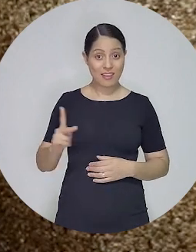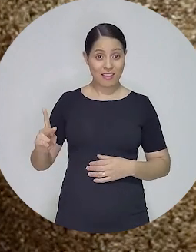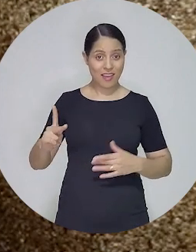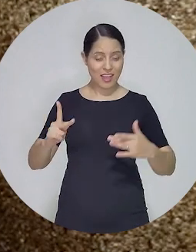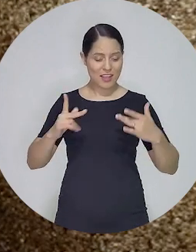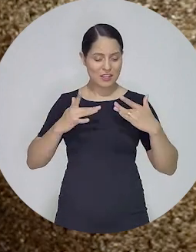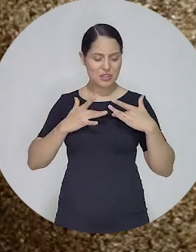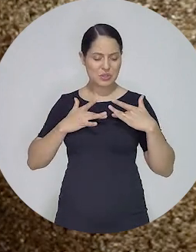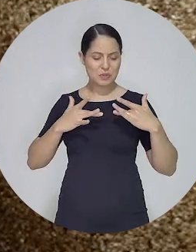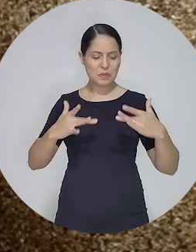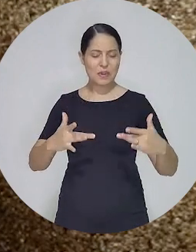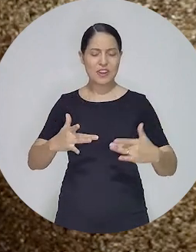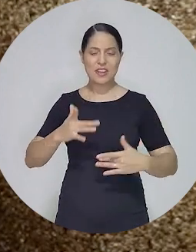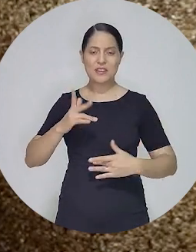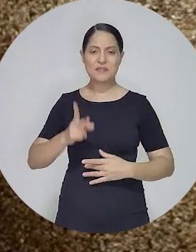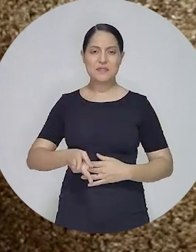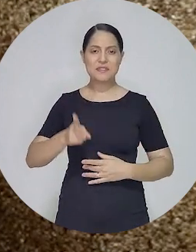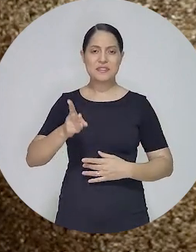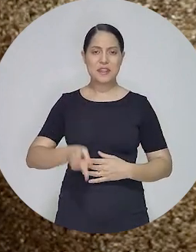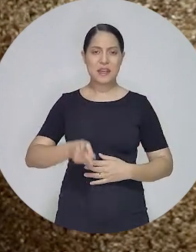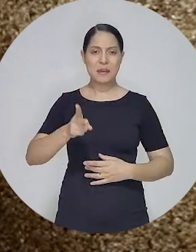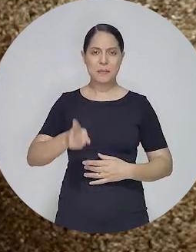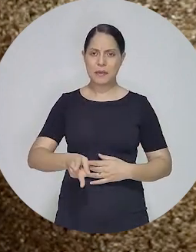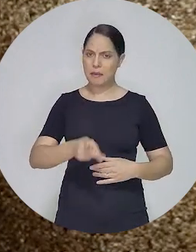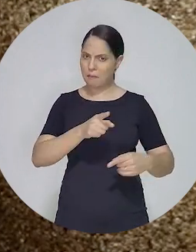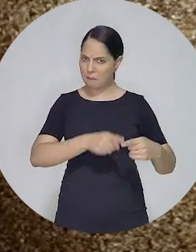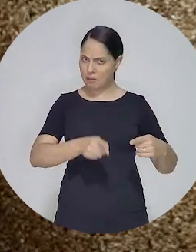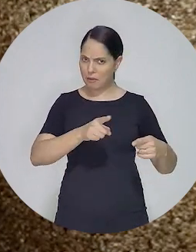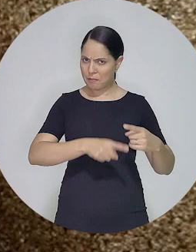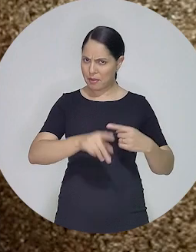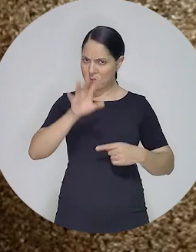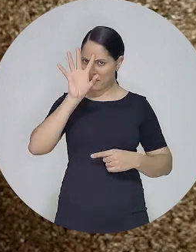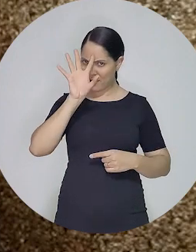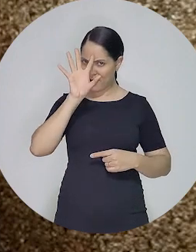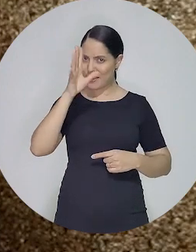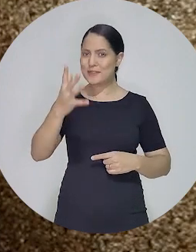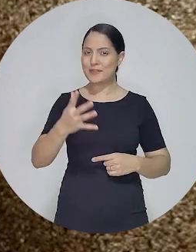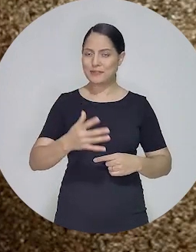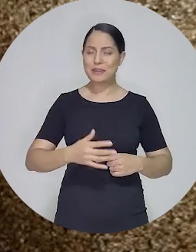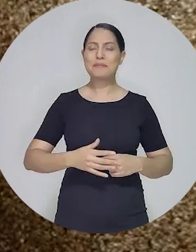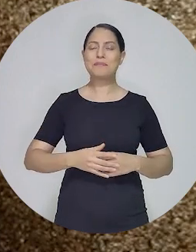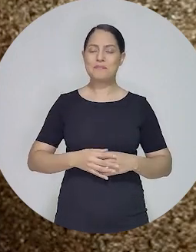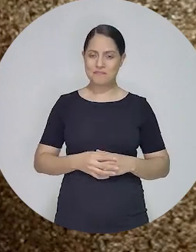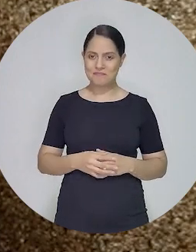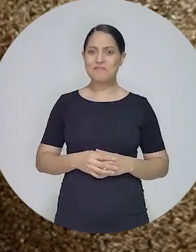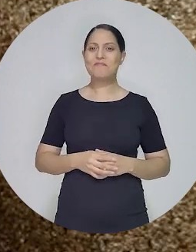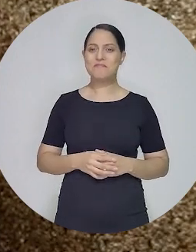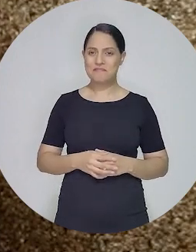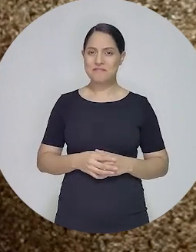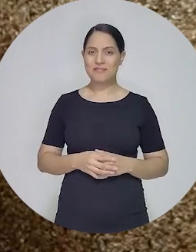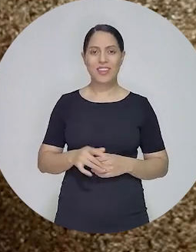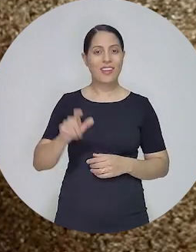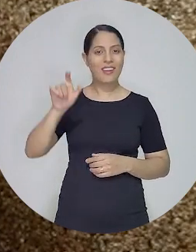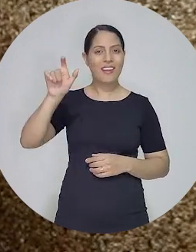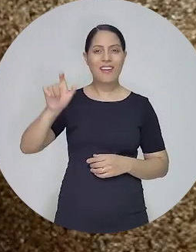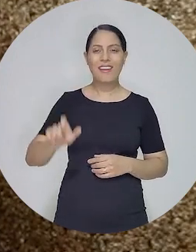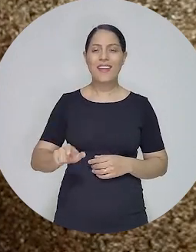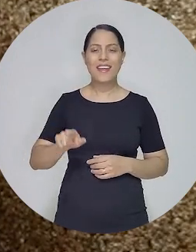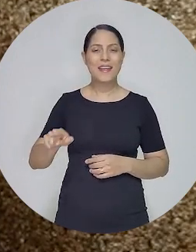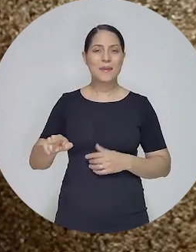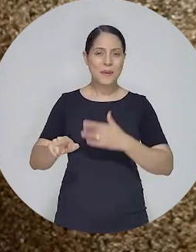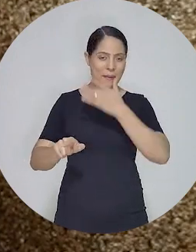disponível a resolver as situações que se aparecem. É uma pessoa